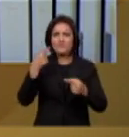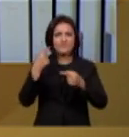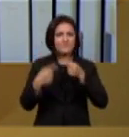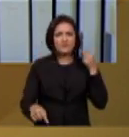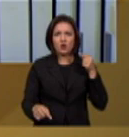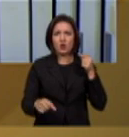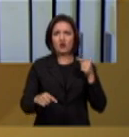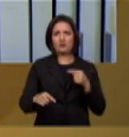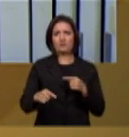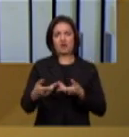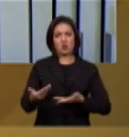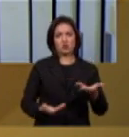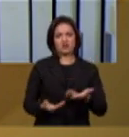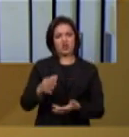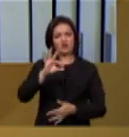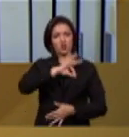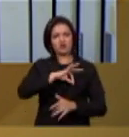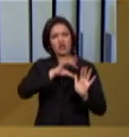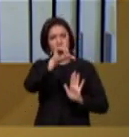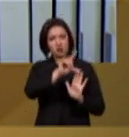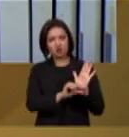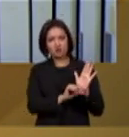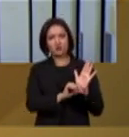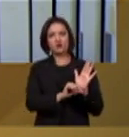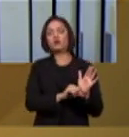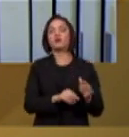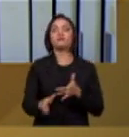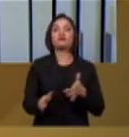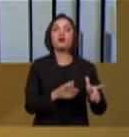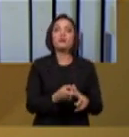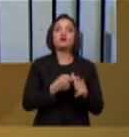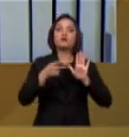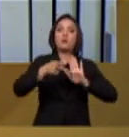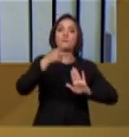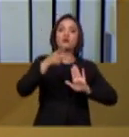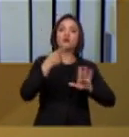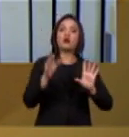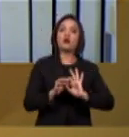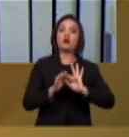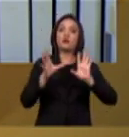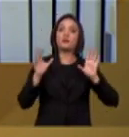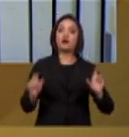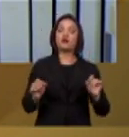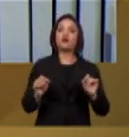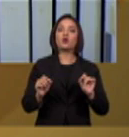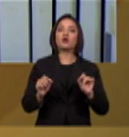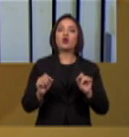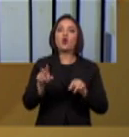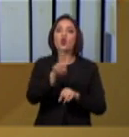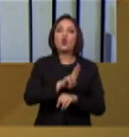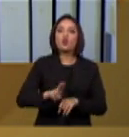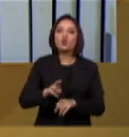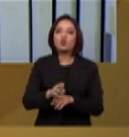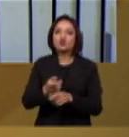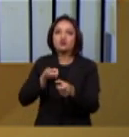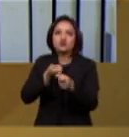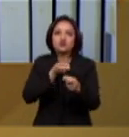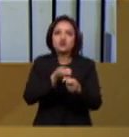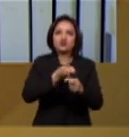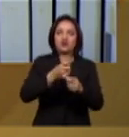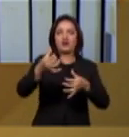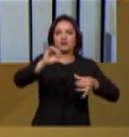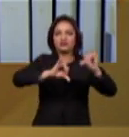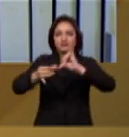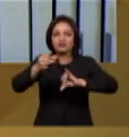do servidor público, suspensão da portaria que possibilitava a liberação automática de agrotóxicos, impossibilidade do